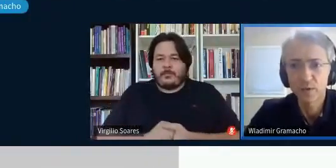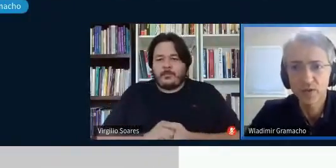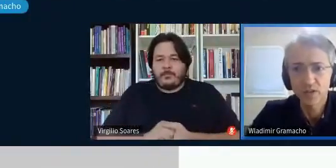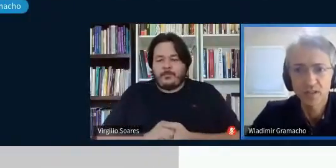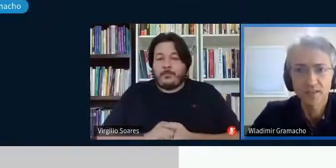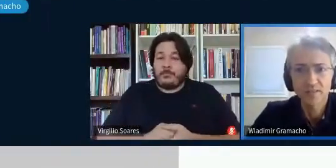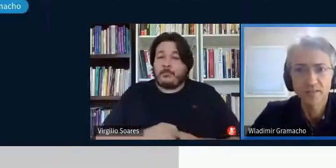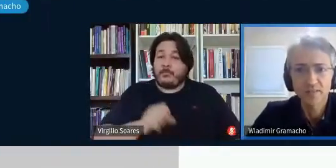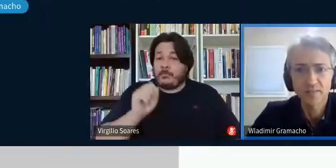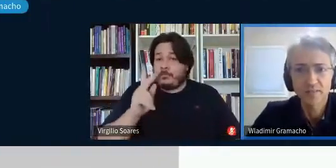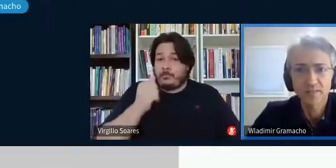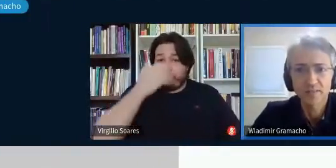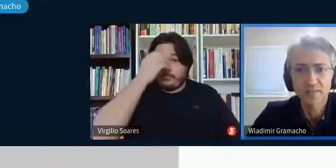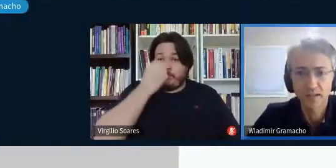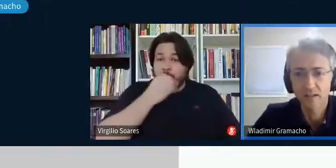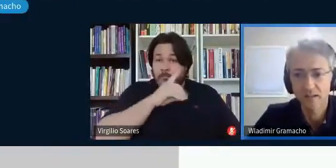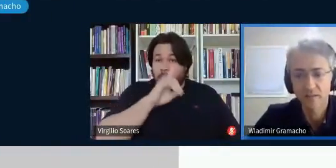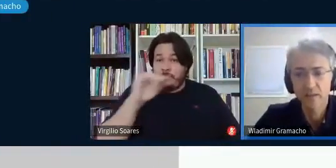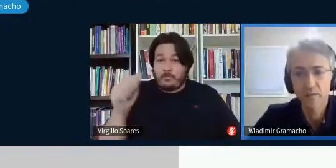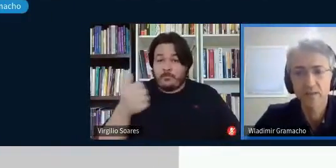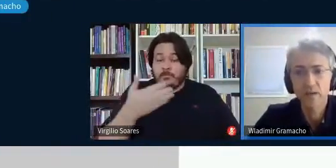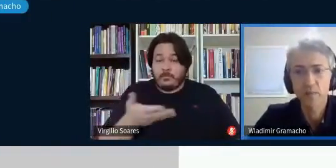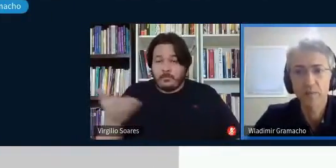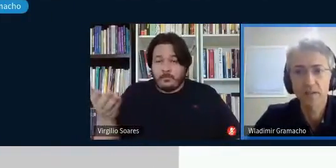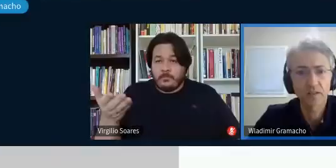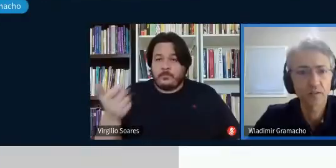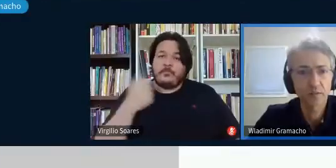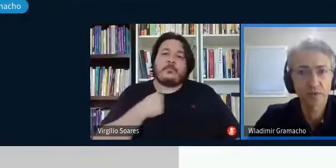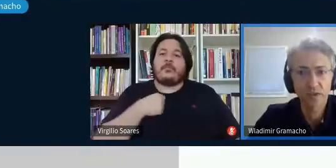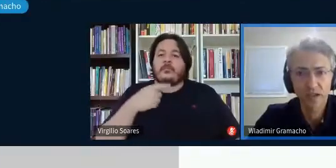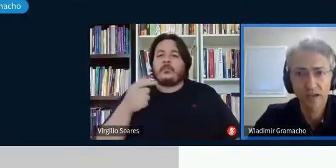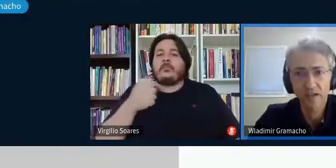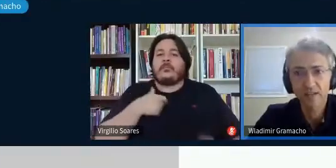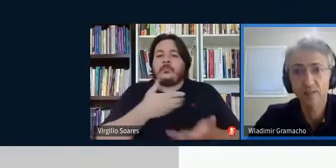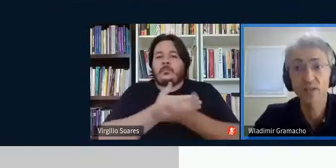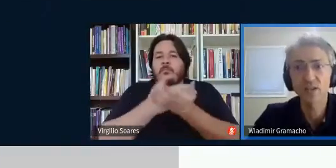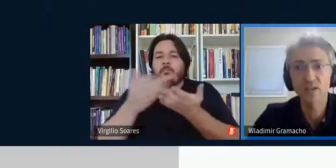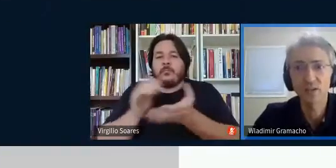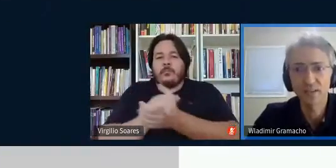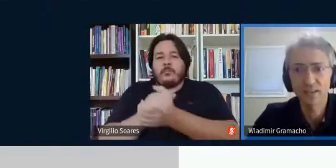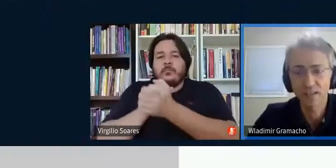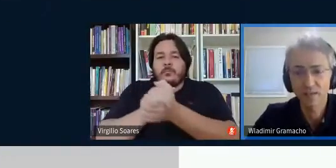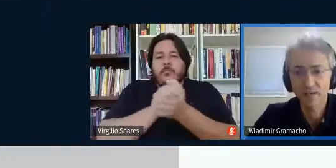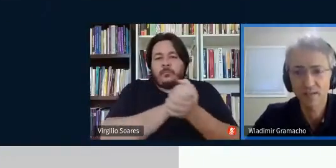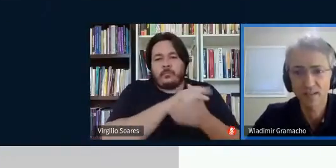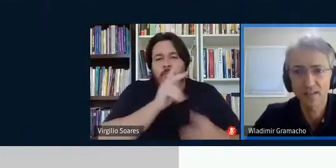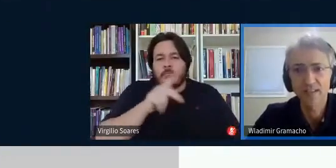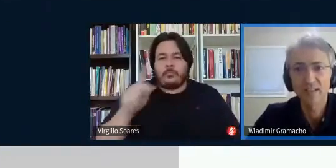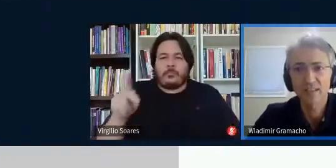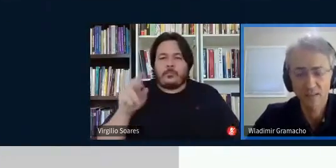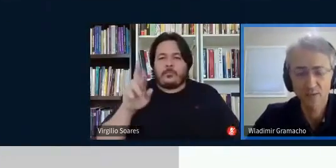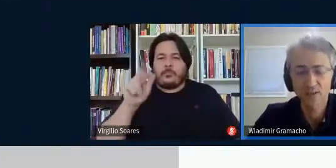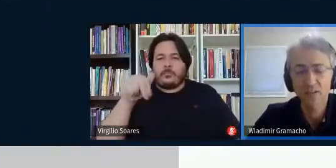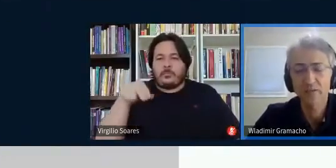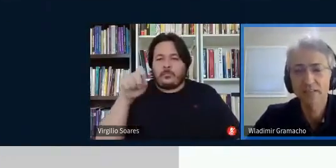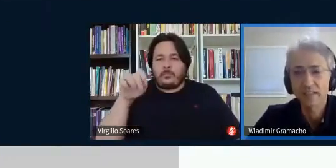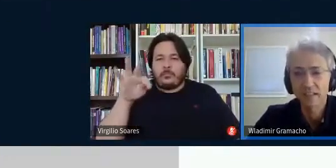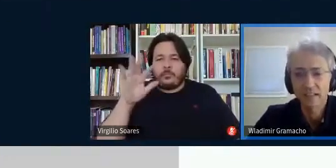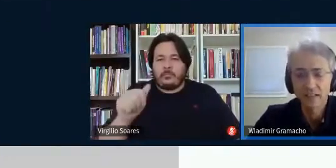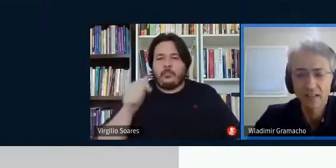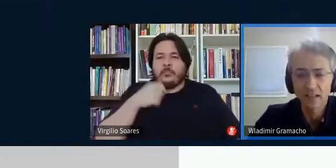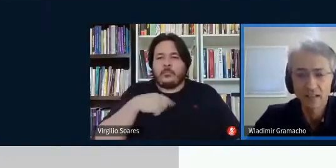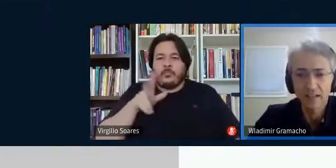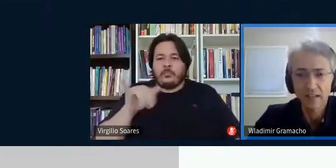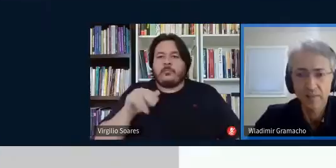Ok, bom dia. Queria, enfim, começar cumprimentando a professora Renata, o Virgílio, que vai fazer a